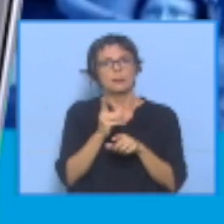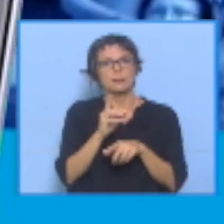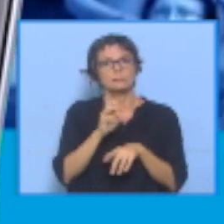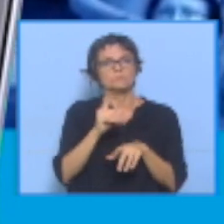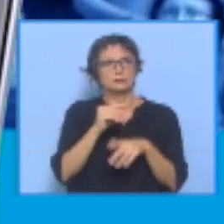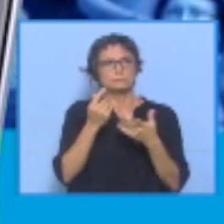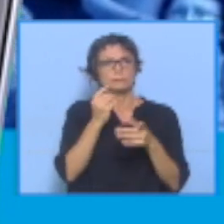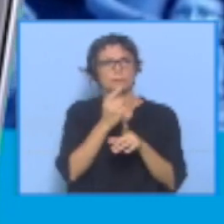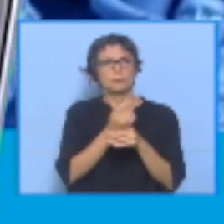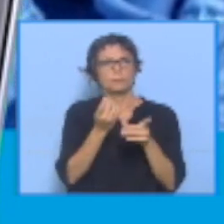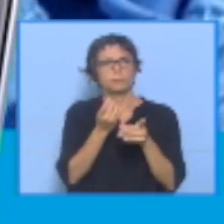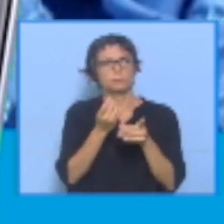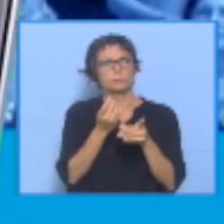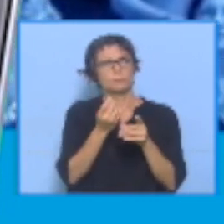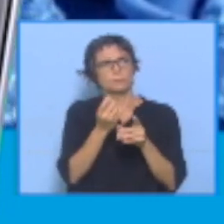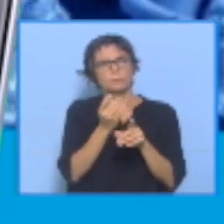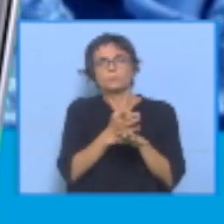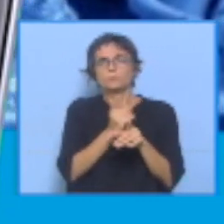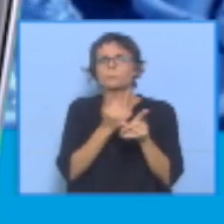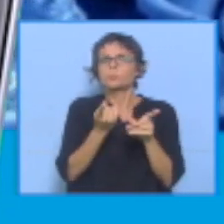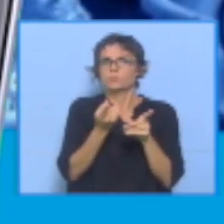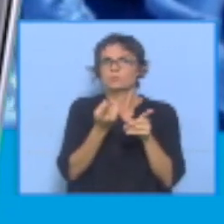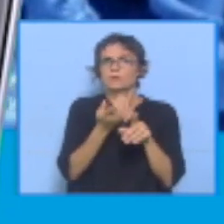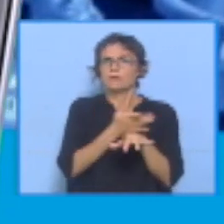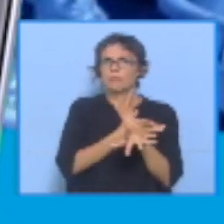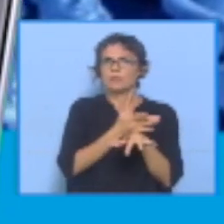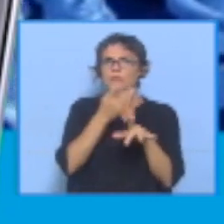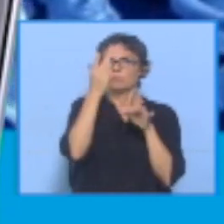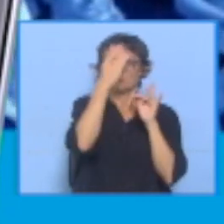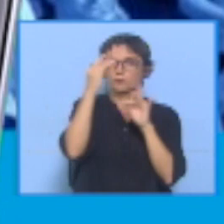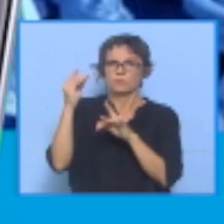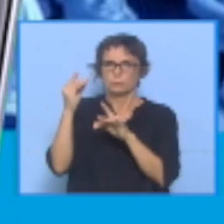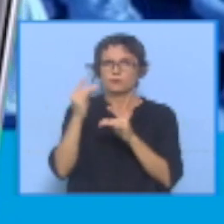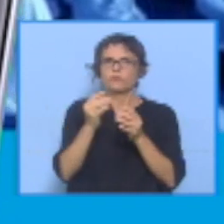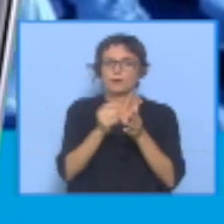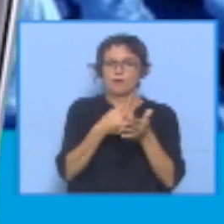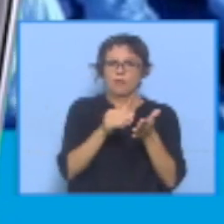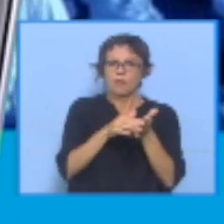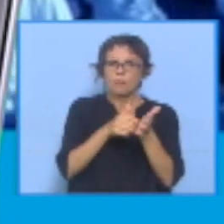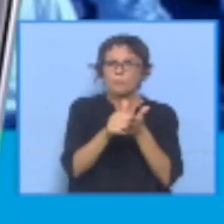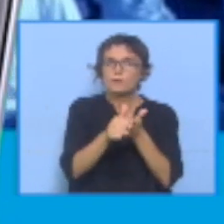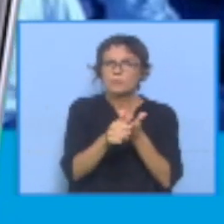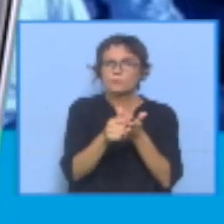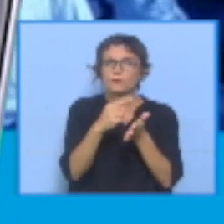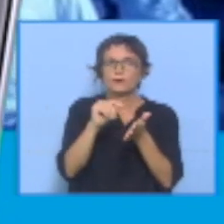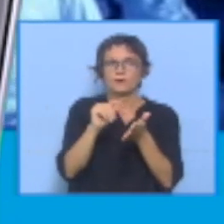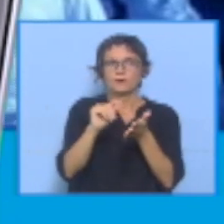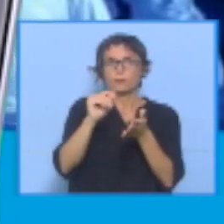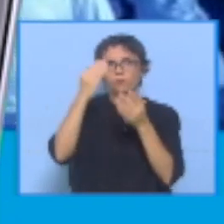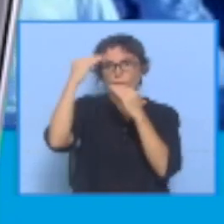sendo apresentado, porque parte realmente da mensagem bíblica, e depois há uma mensagem do magistério,